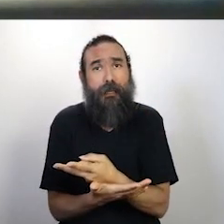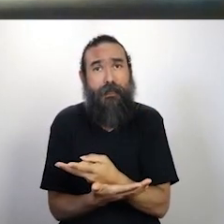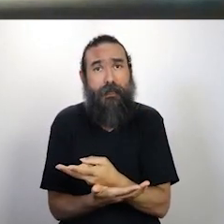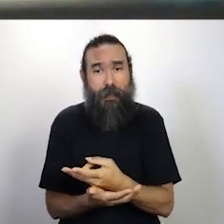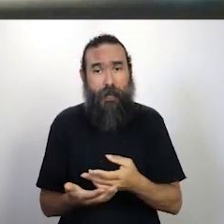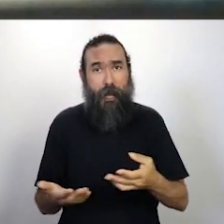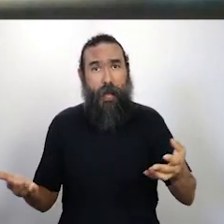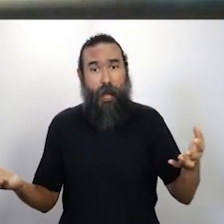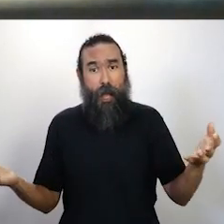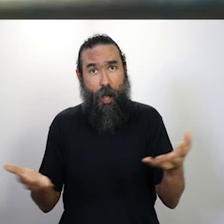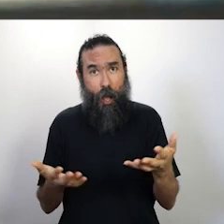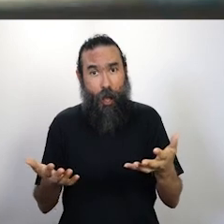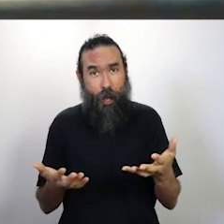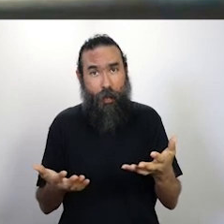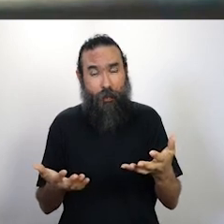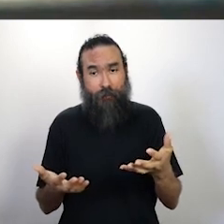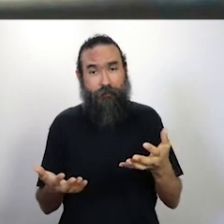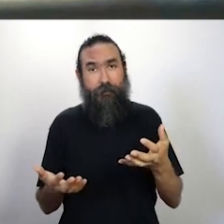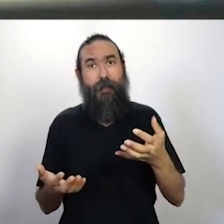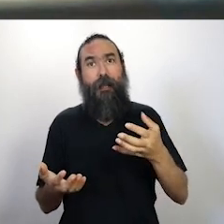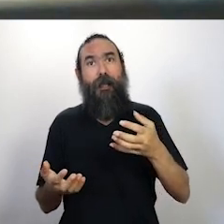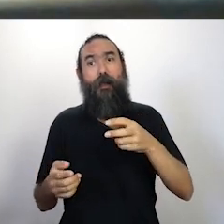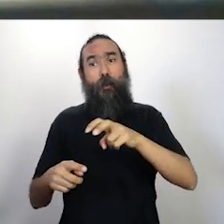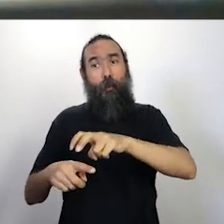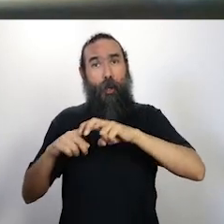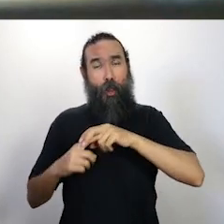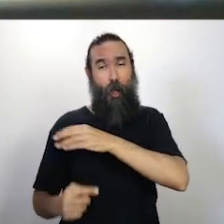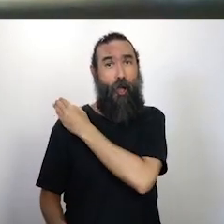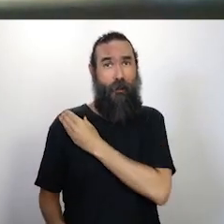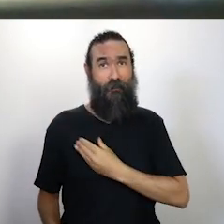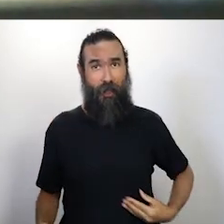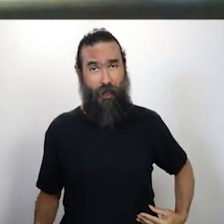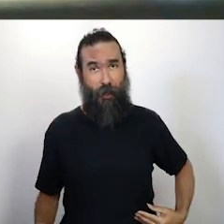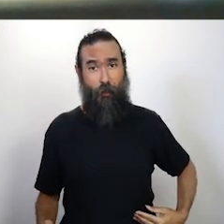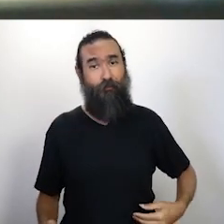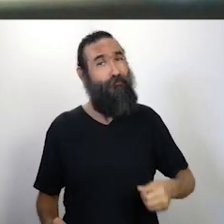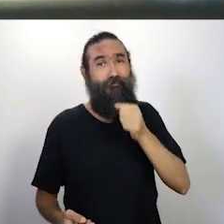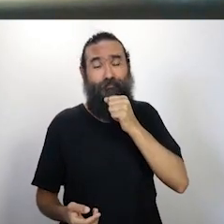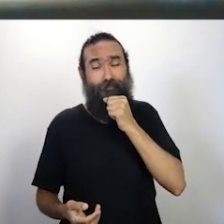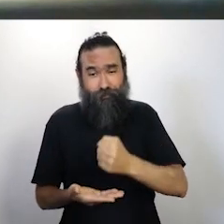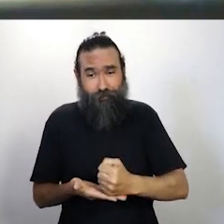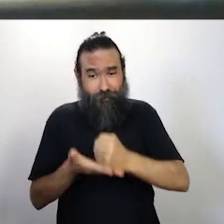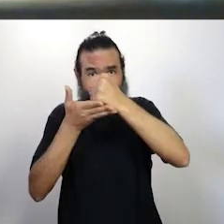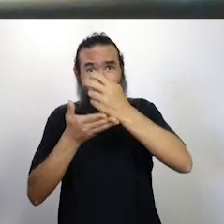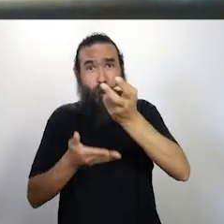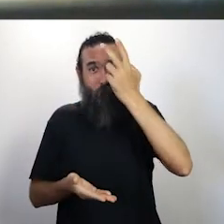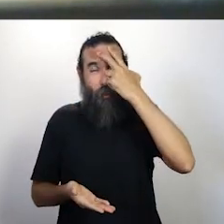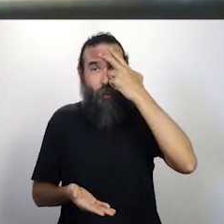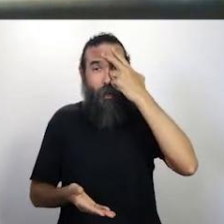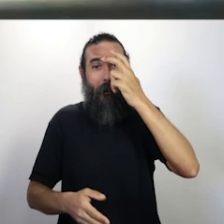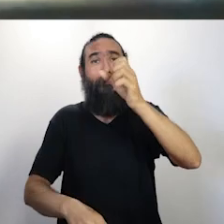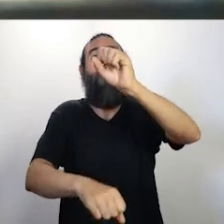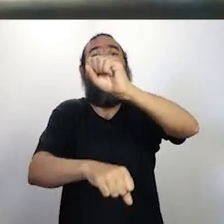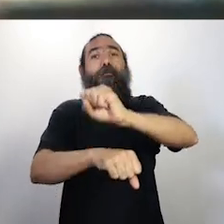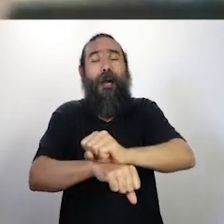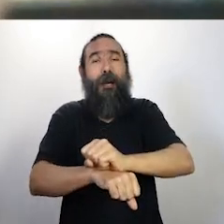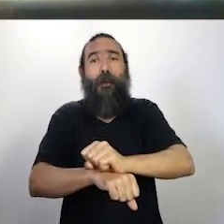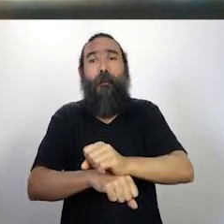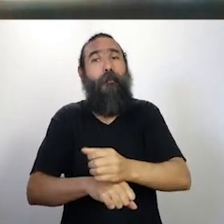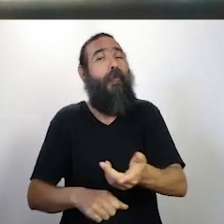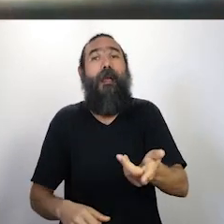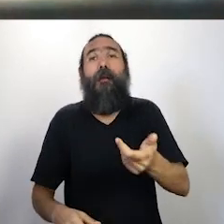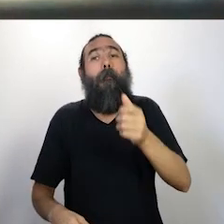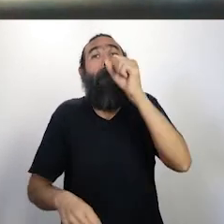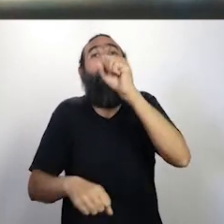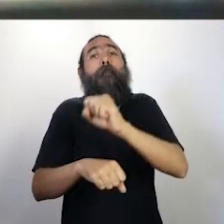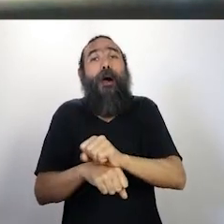da cultura no governo federal não houve incentivo mais das políticas públicas da mesma forma que não foi feito nem mais os editais de municípios